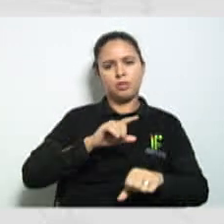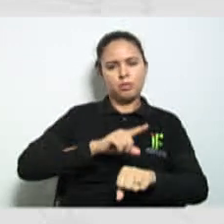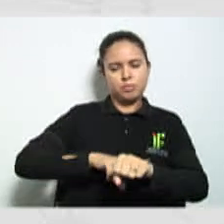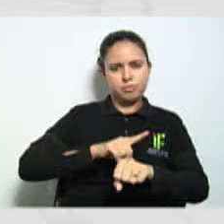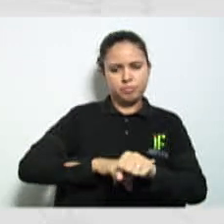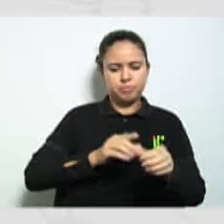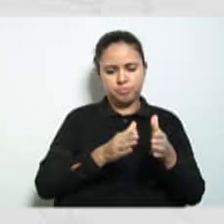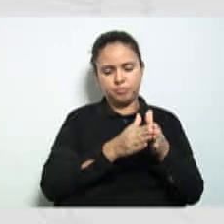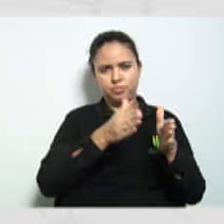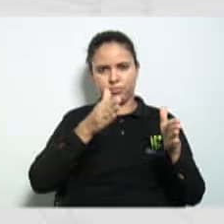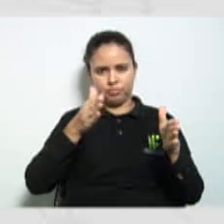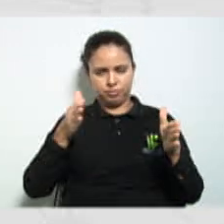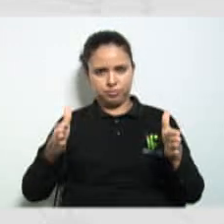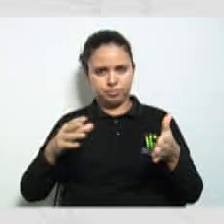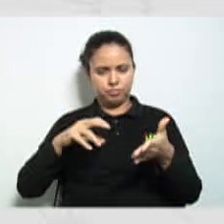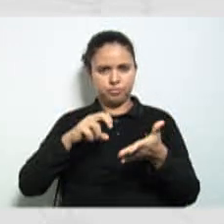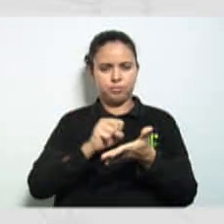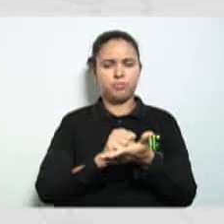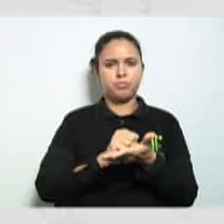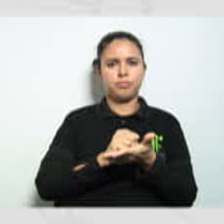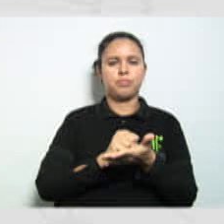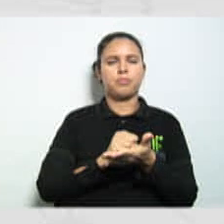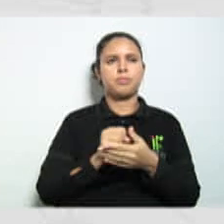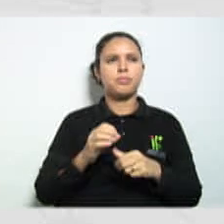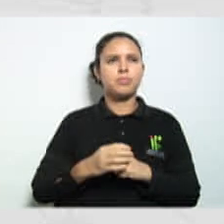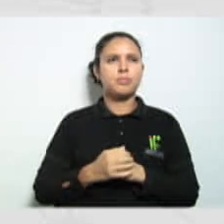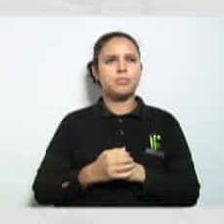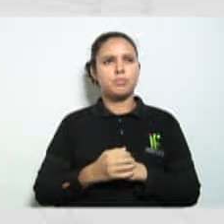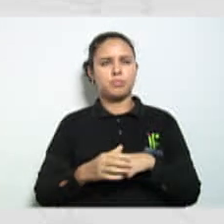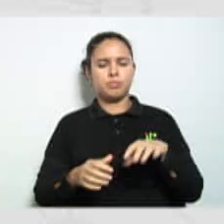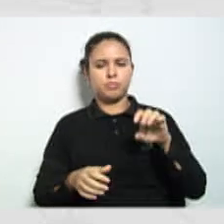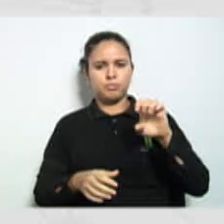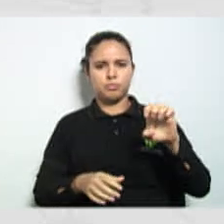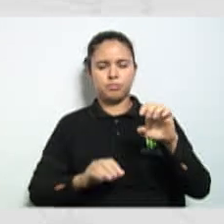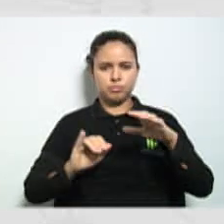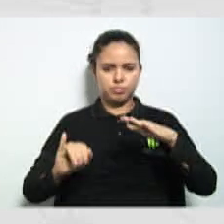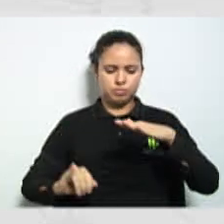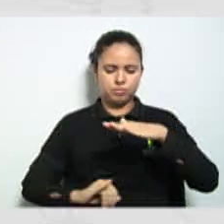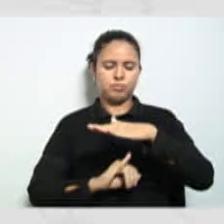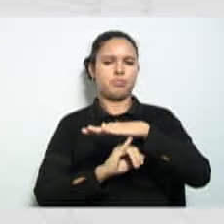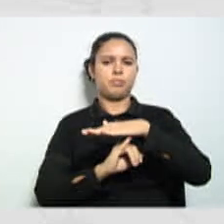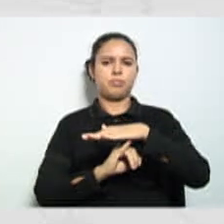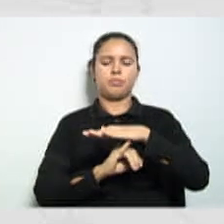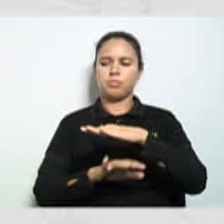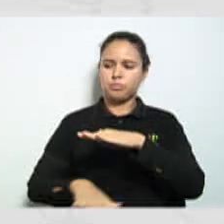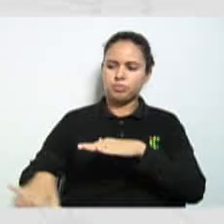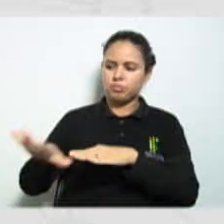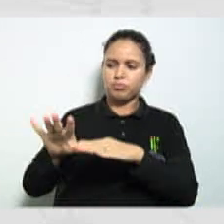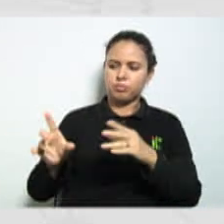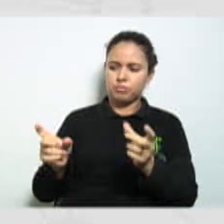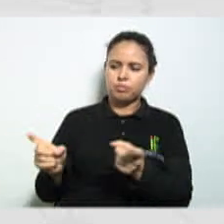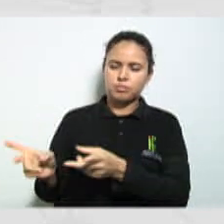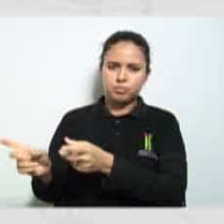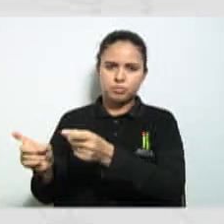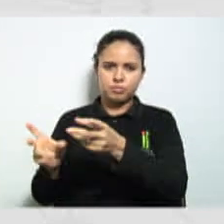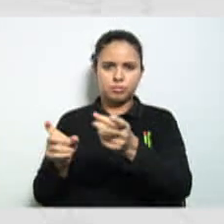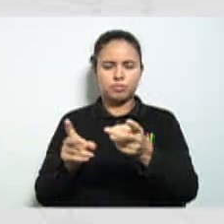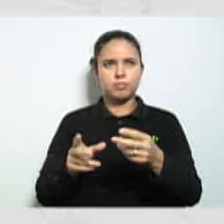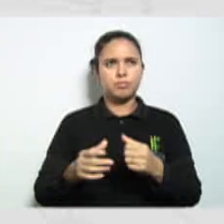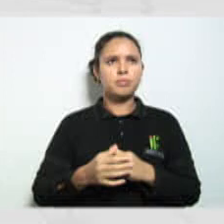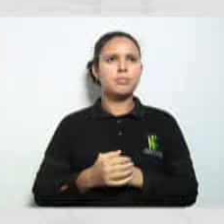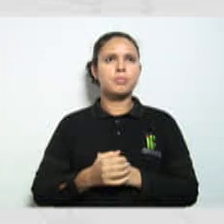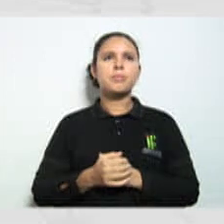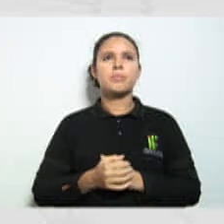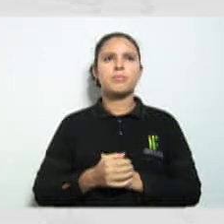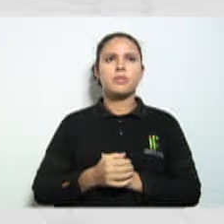E. Deve ser registrado no órgão do comércio. Ok. Então, vamos aqui. Marque, olha só, com X